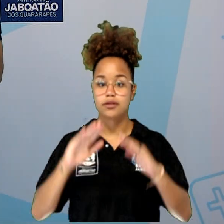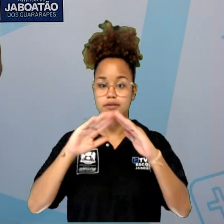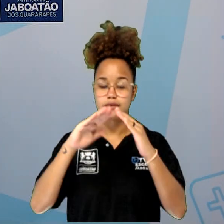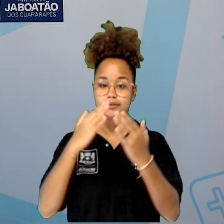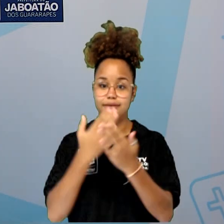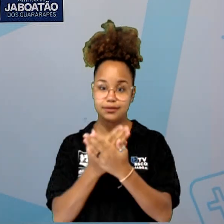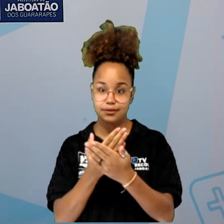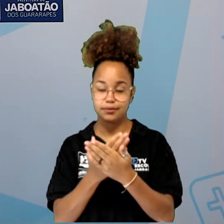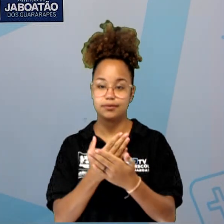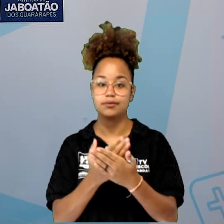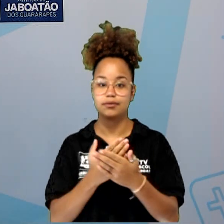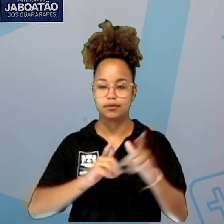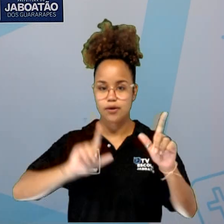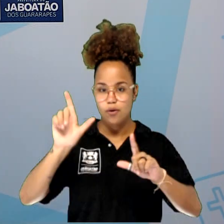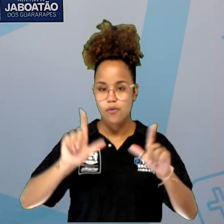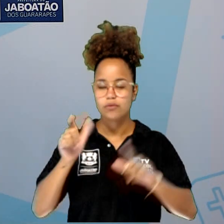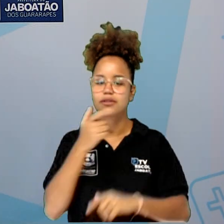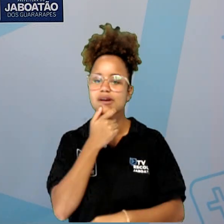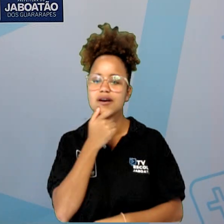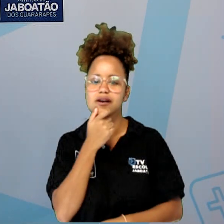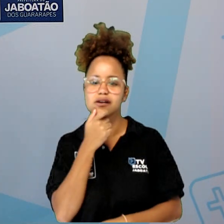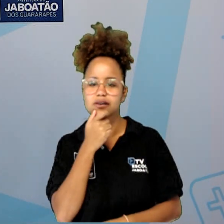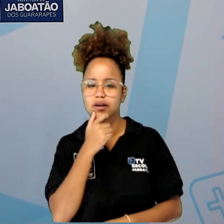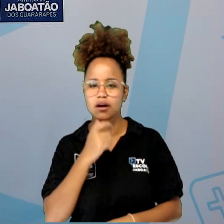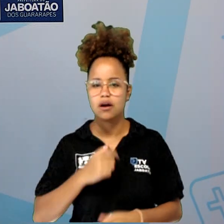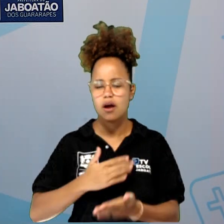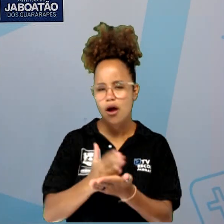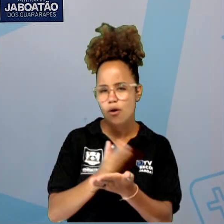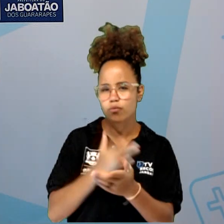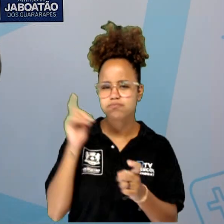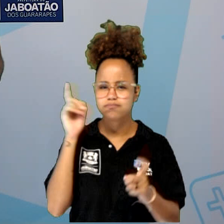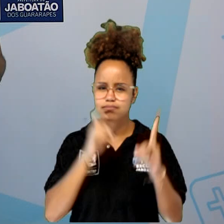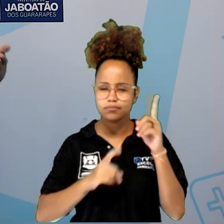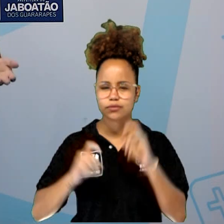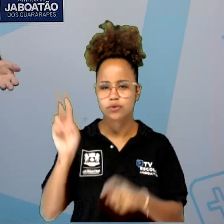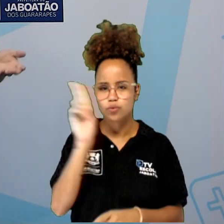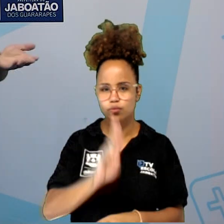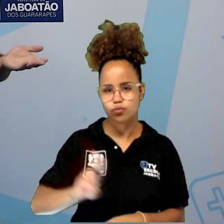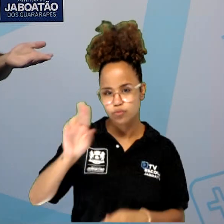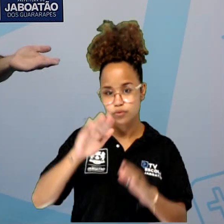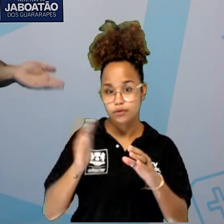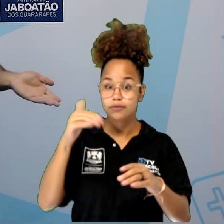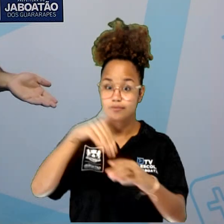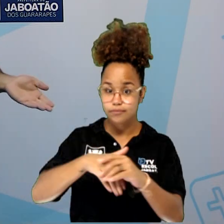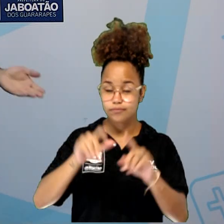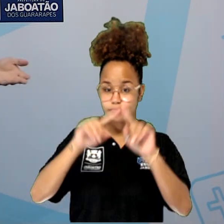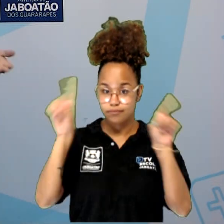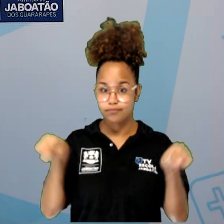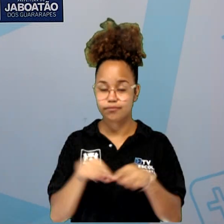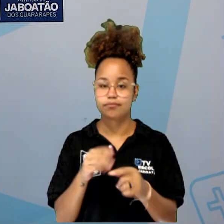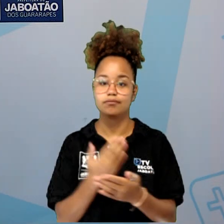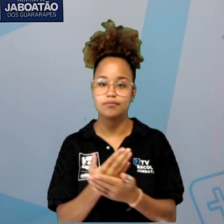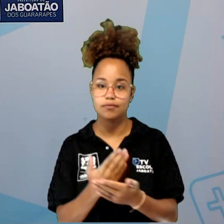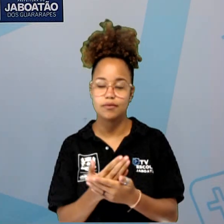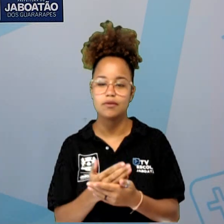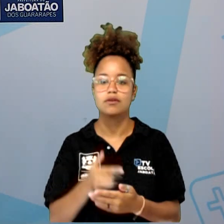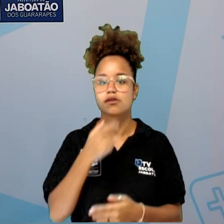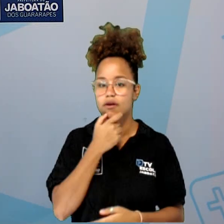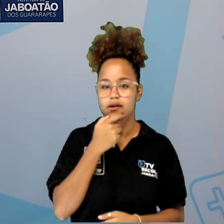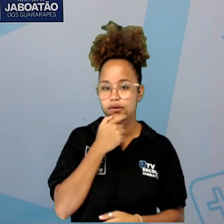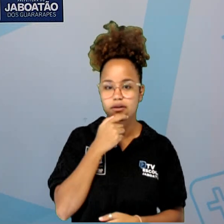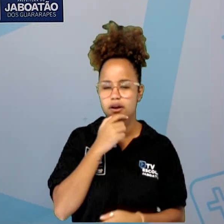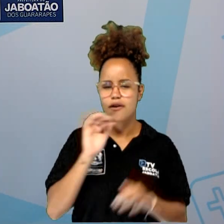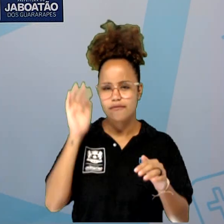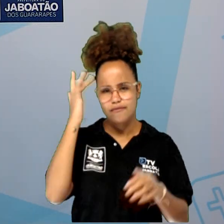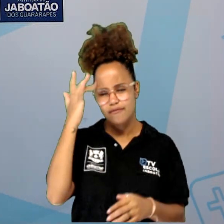ou seja, algumas expressões que a gente usa em salas de aula de língua inglesa para facilitar a nossa